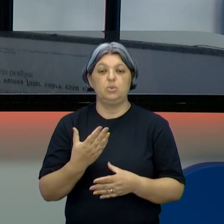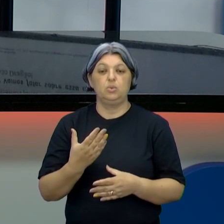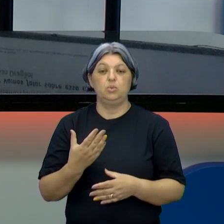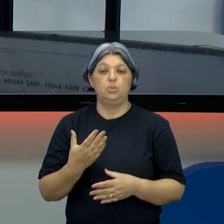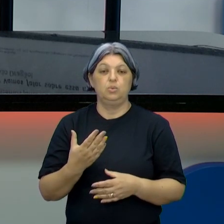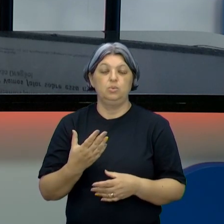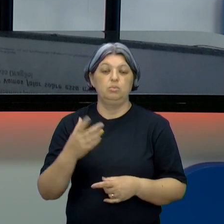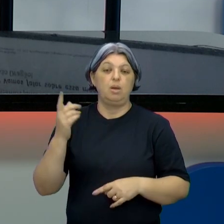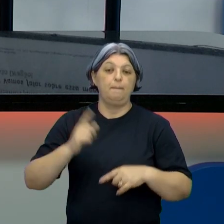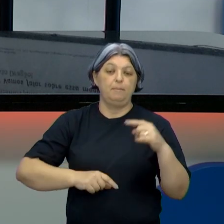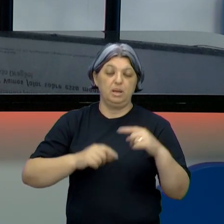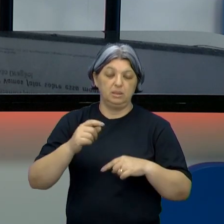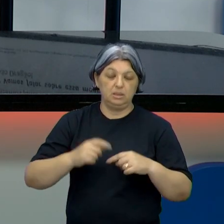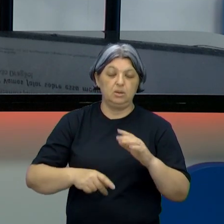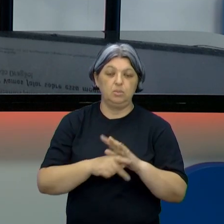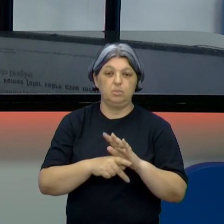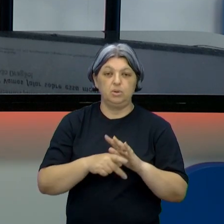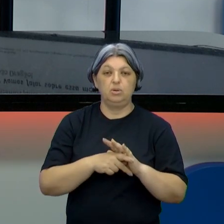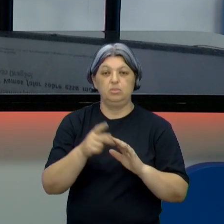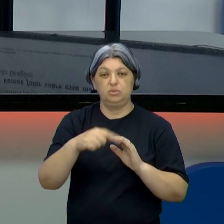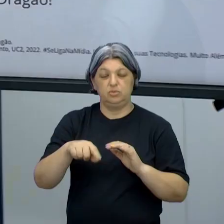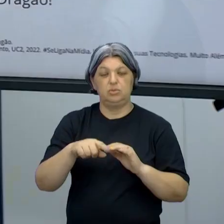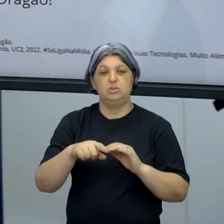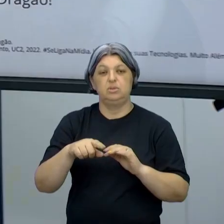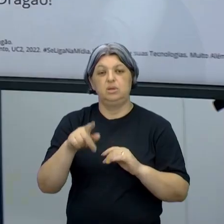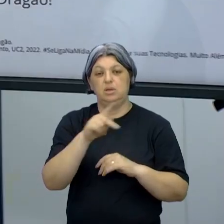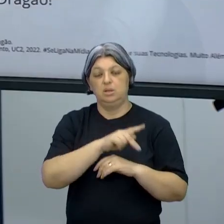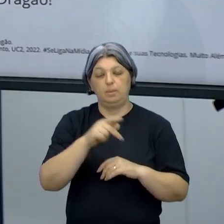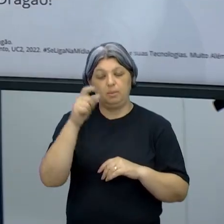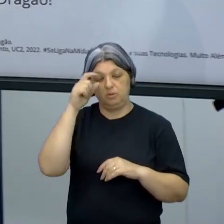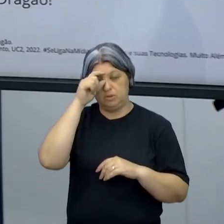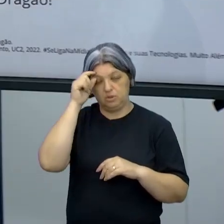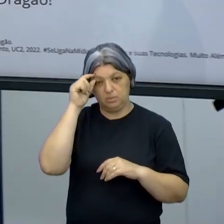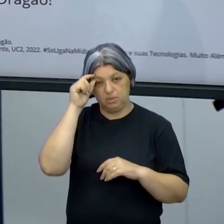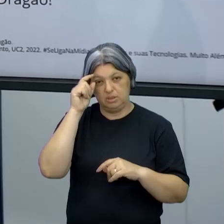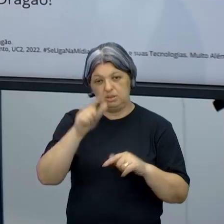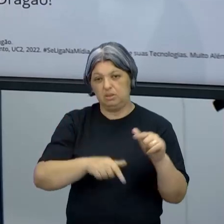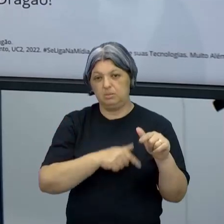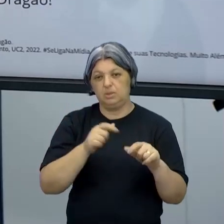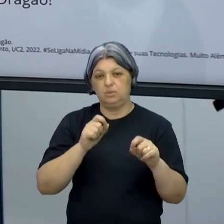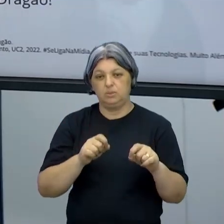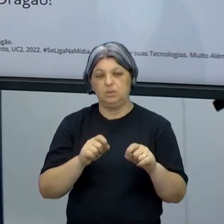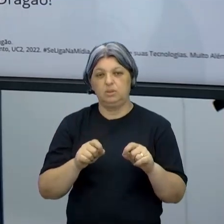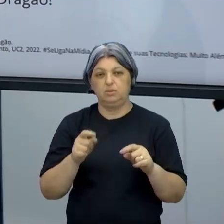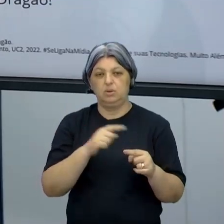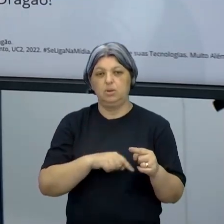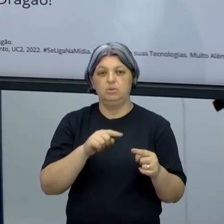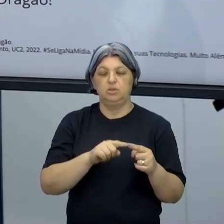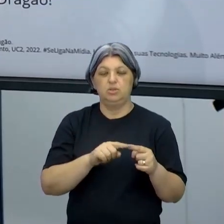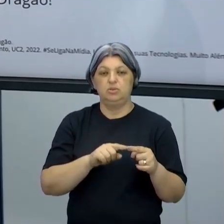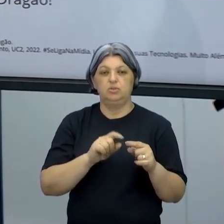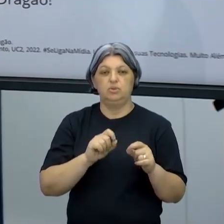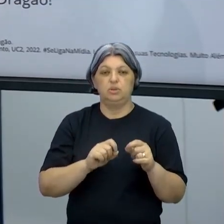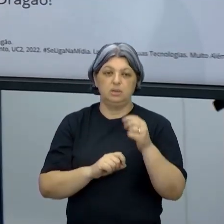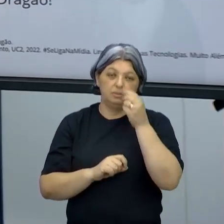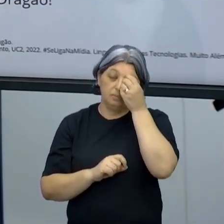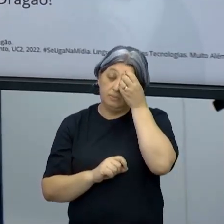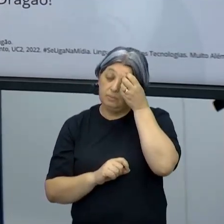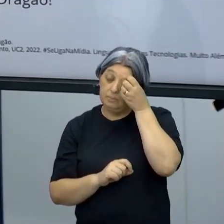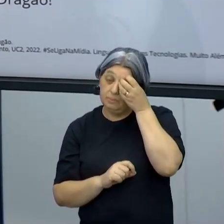material do componente da Promara, de vocês aqui da Promara, vocês estão trabalhando com o quê? Com uma intencionalidade também de